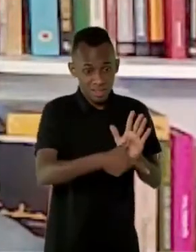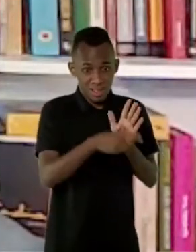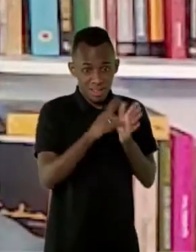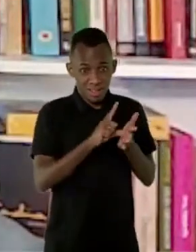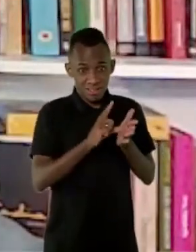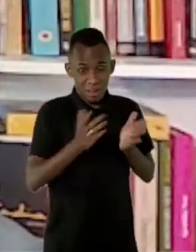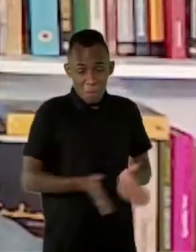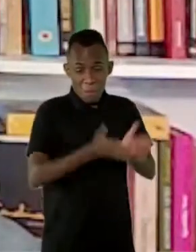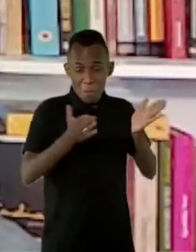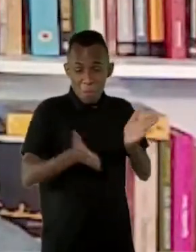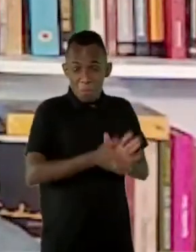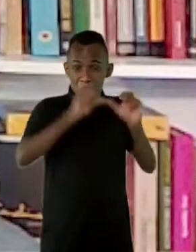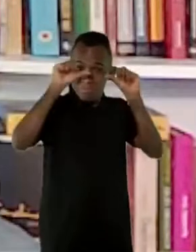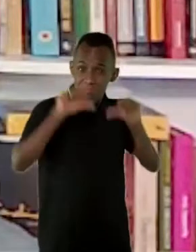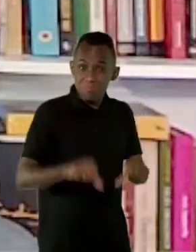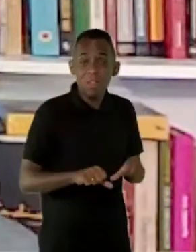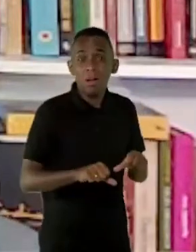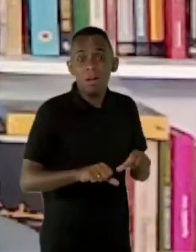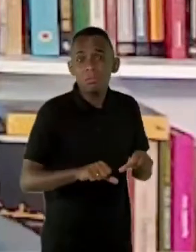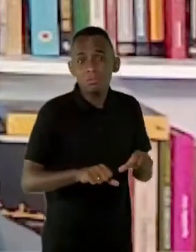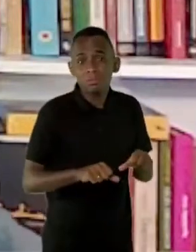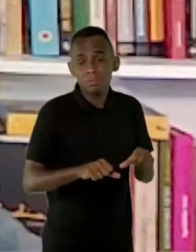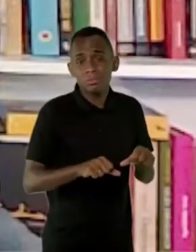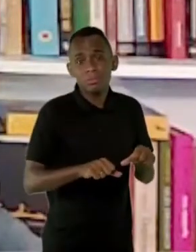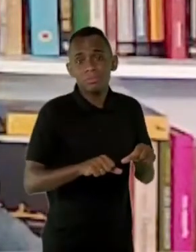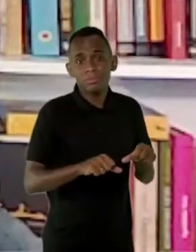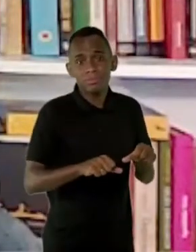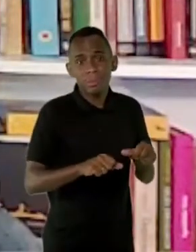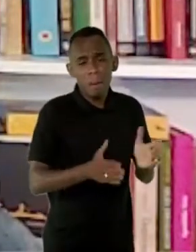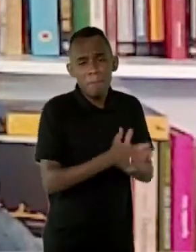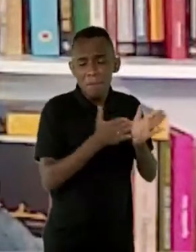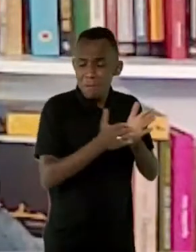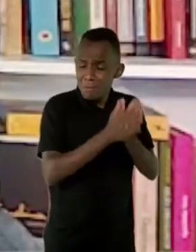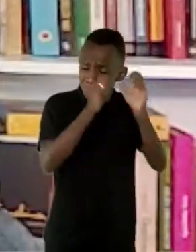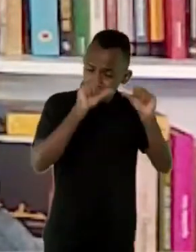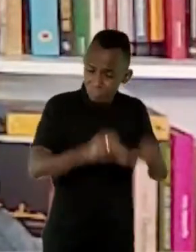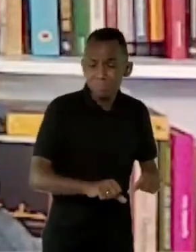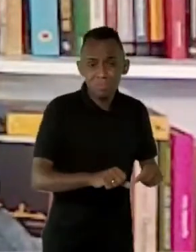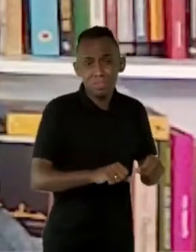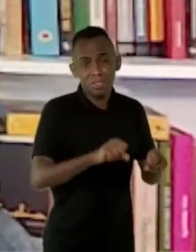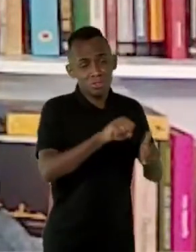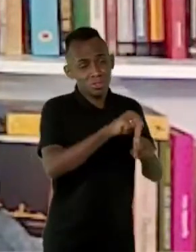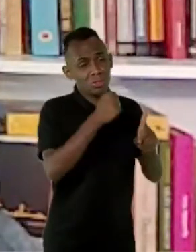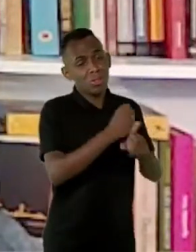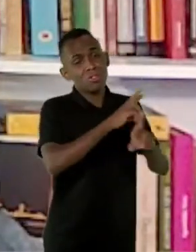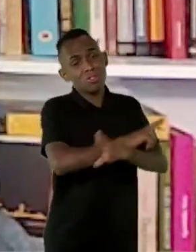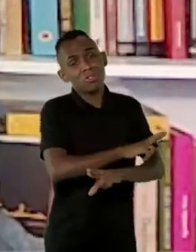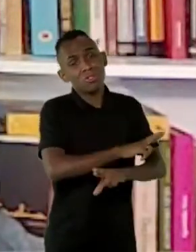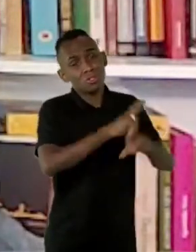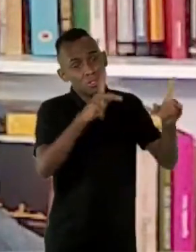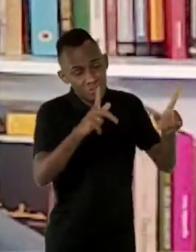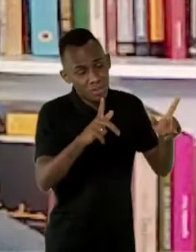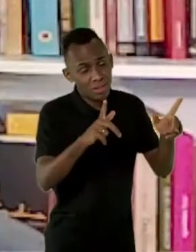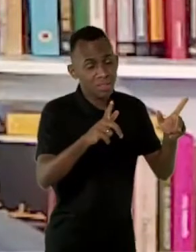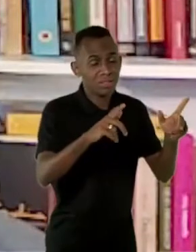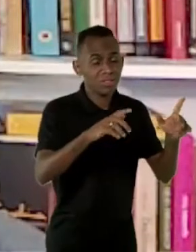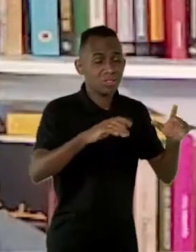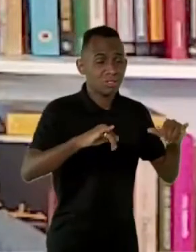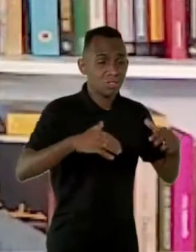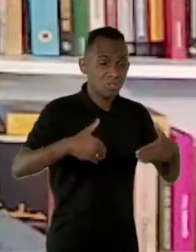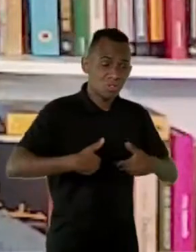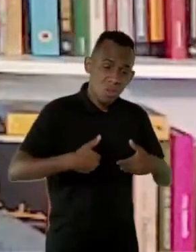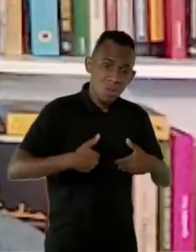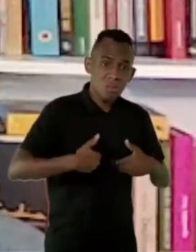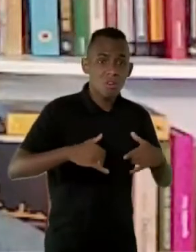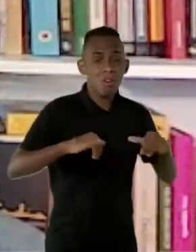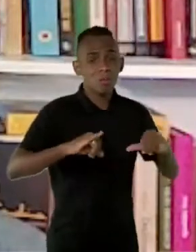da pobreza profunda, com uma situação social diferenciada? Né? Então, assim, eu